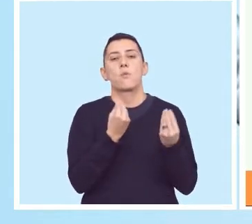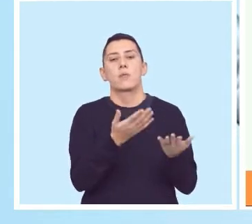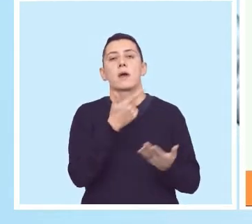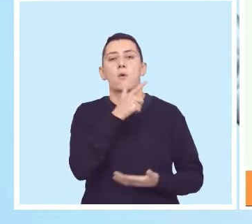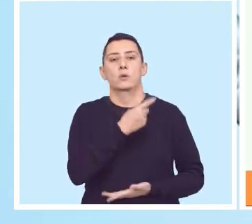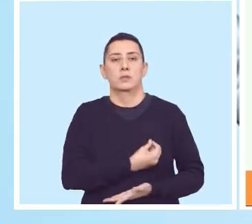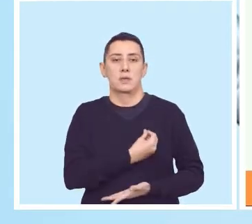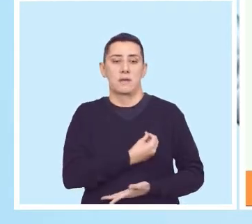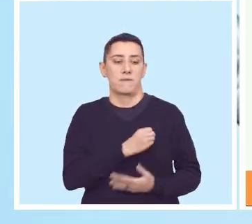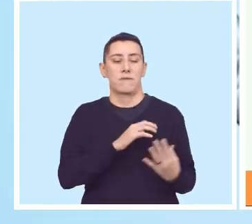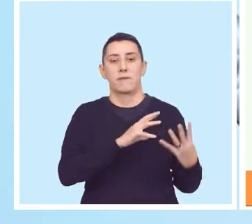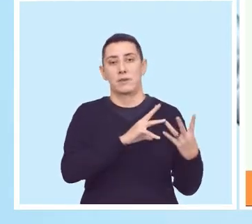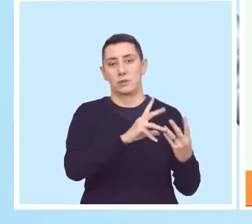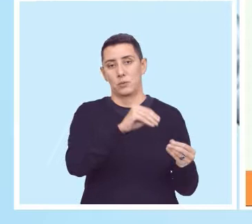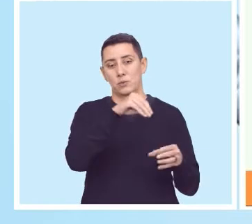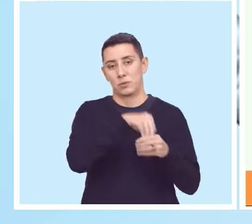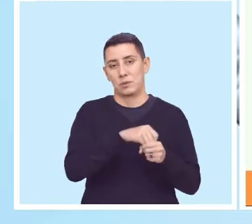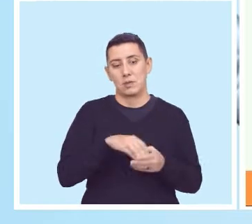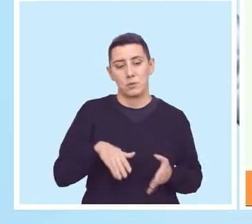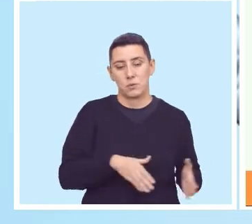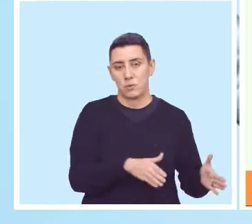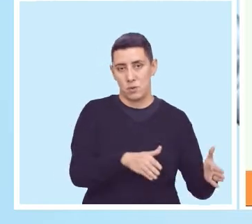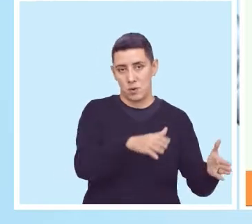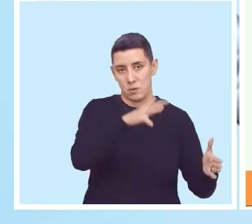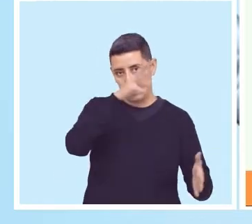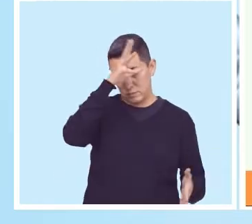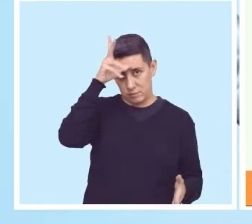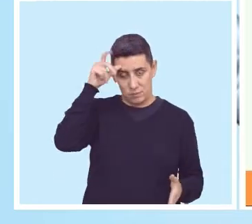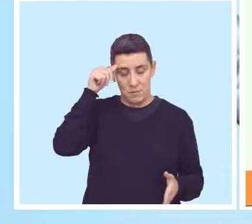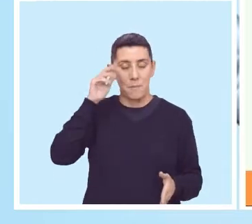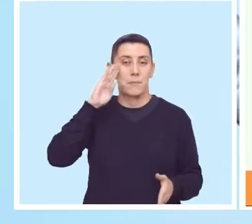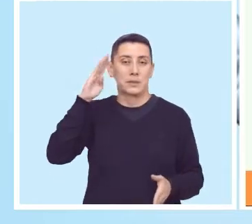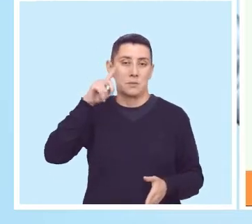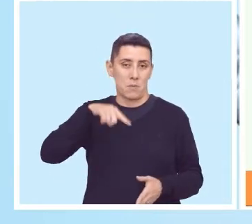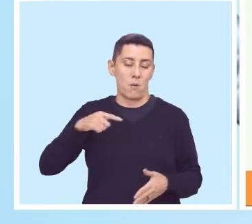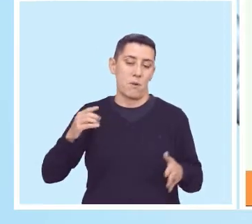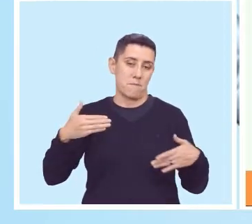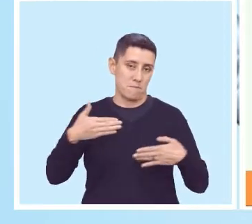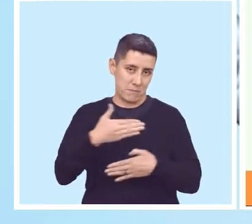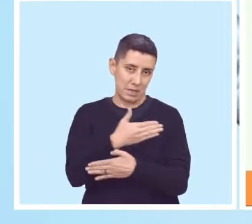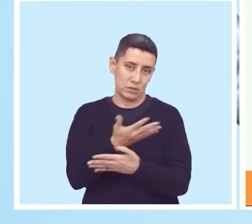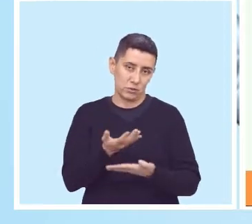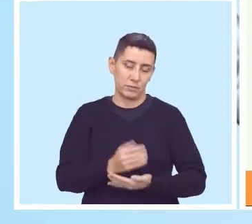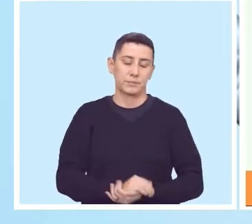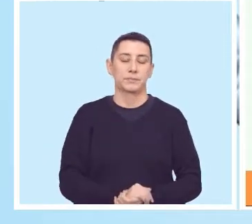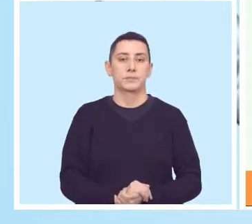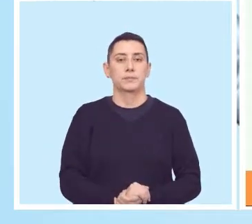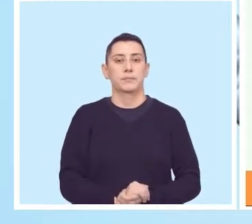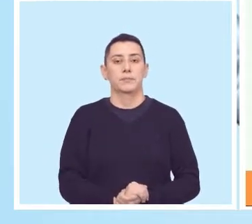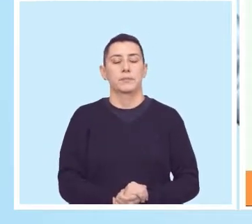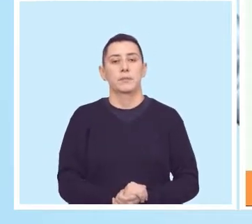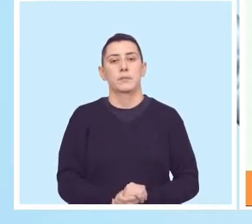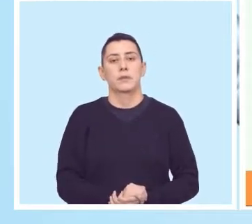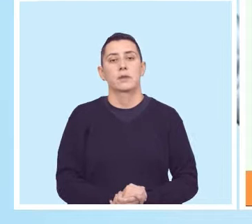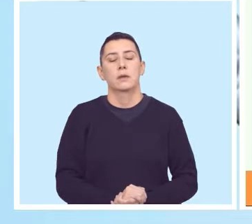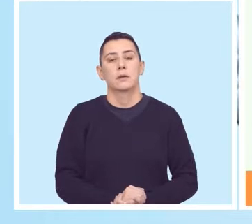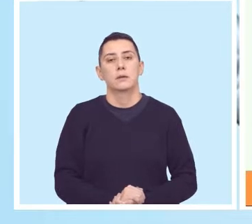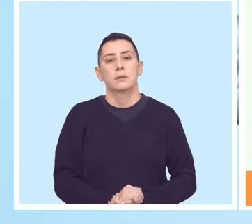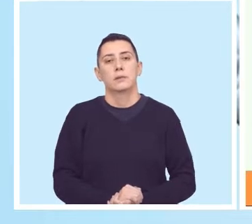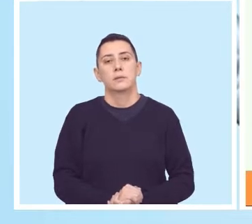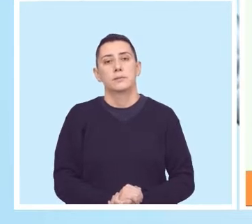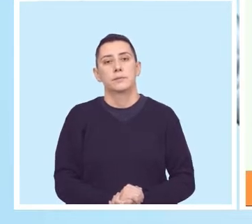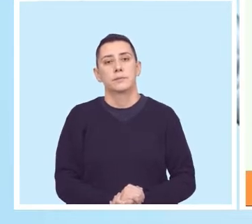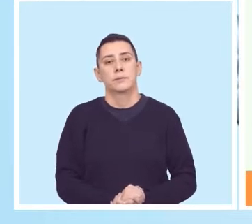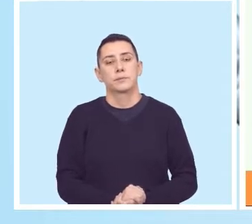aqui do amazonense, que seria o peixe, né? Bom, então, nessa linha,